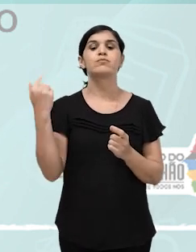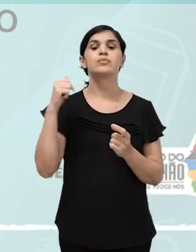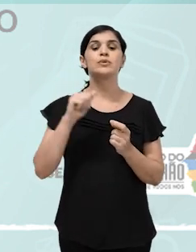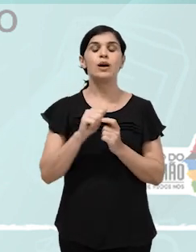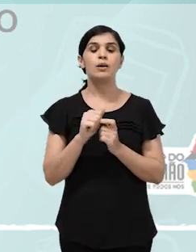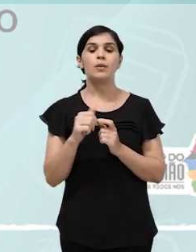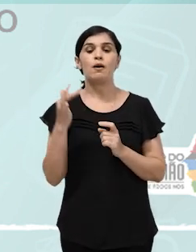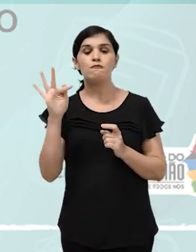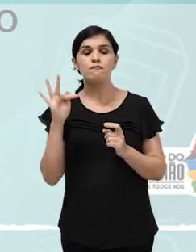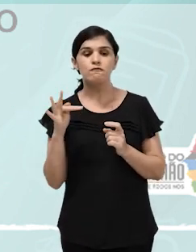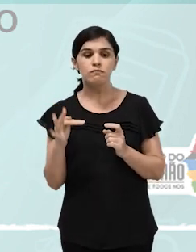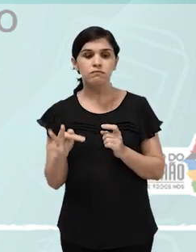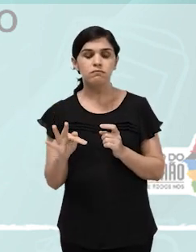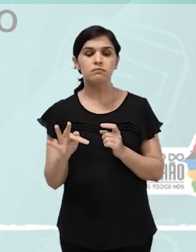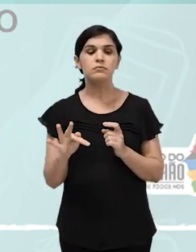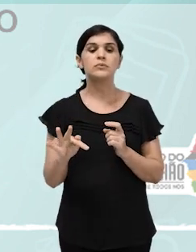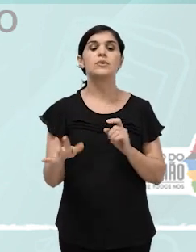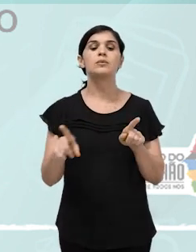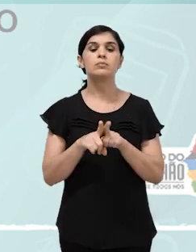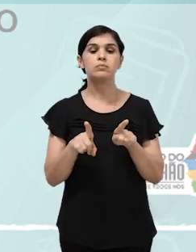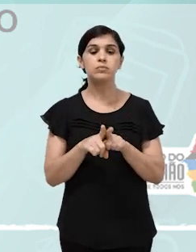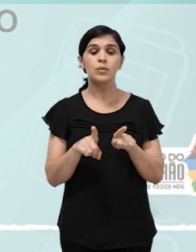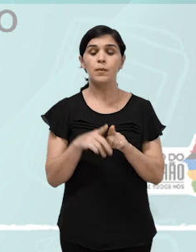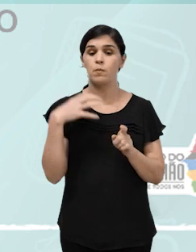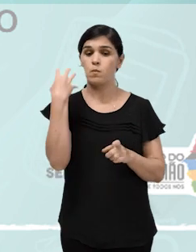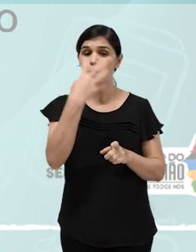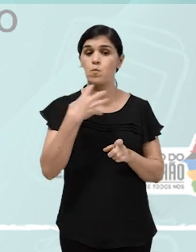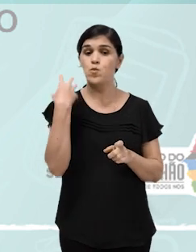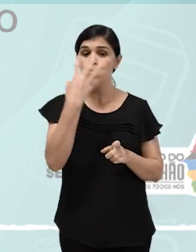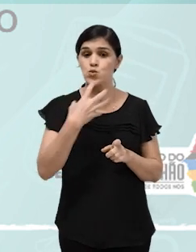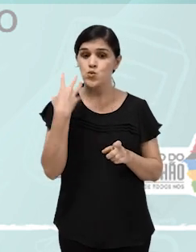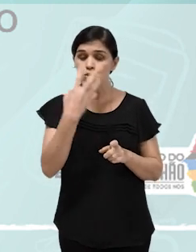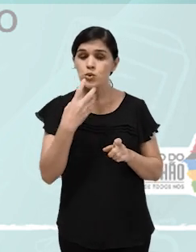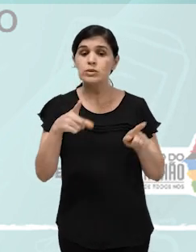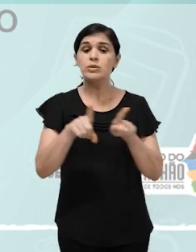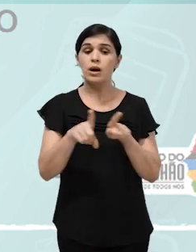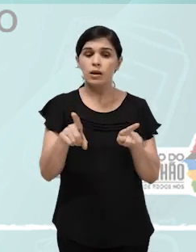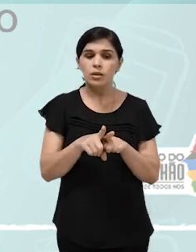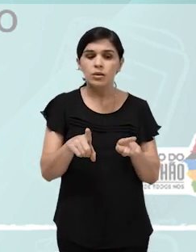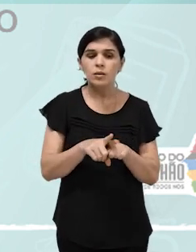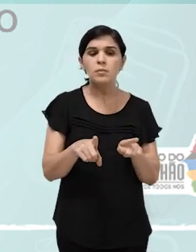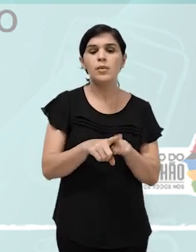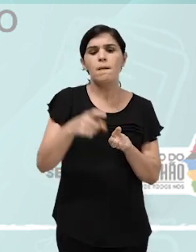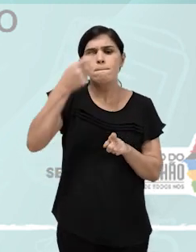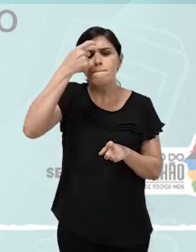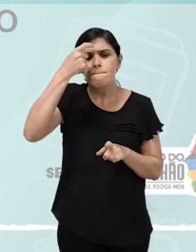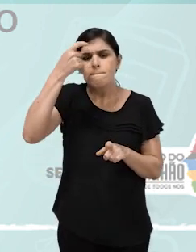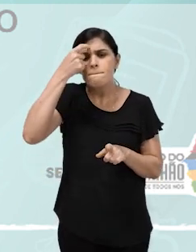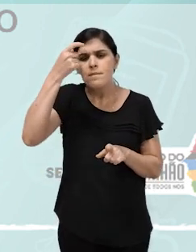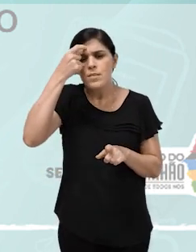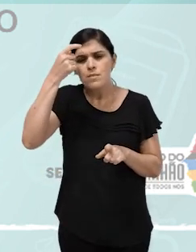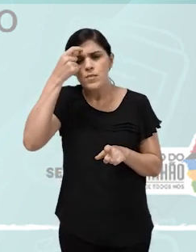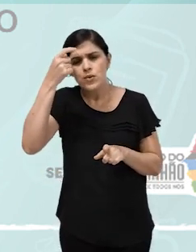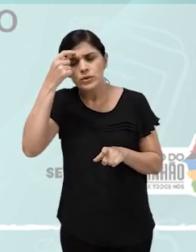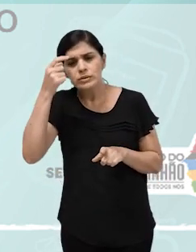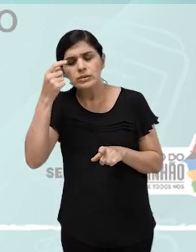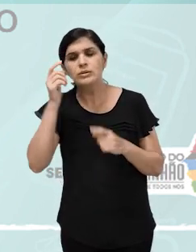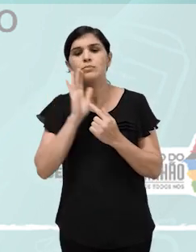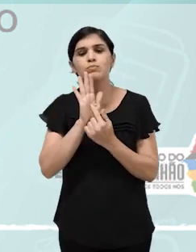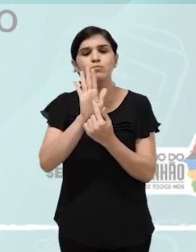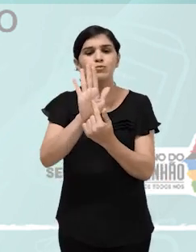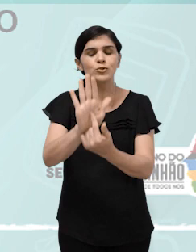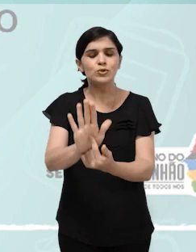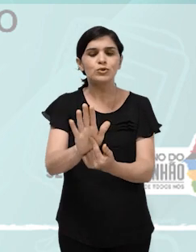de produzir o efeito musical, como também a função de facilitar a memorização, já que as composições eram transmitidas